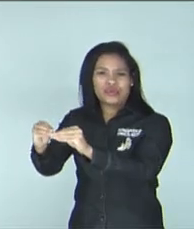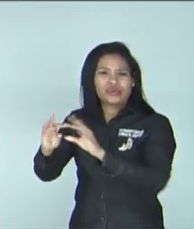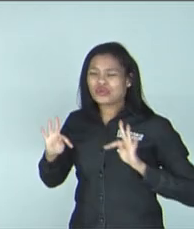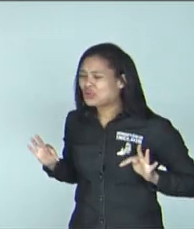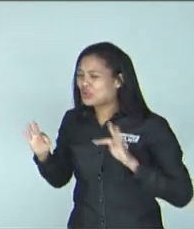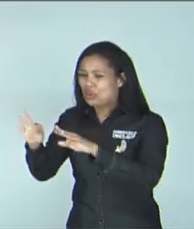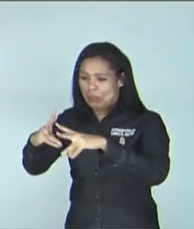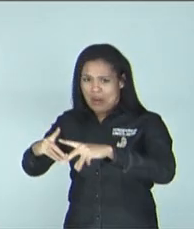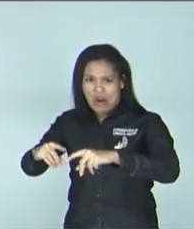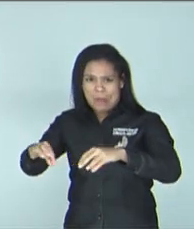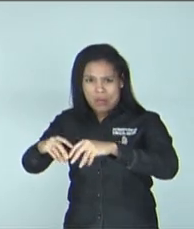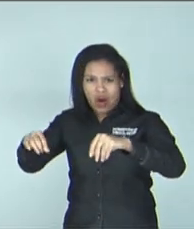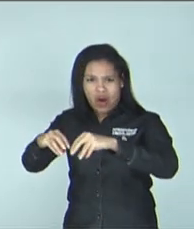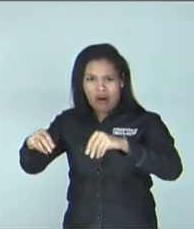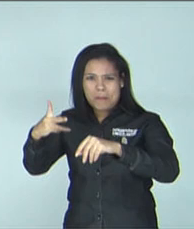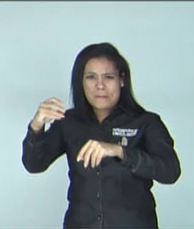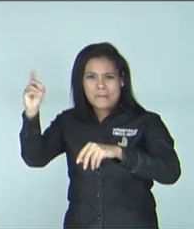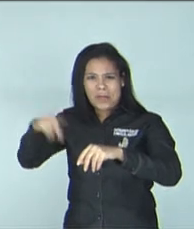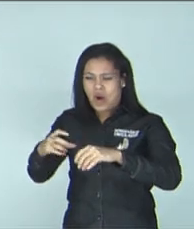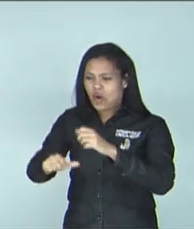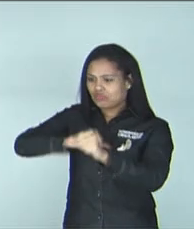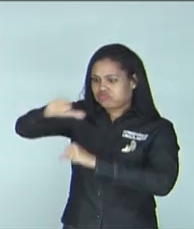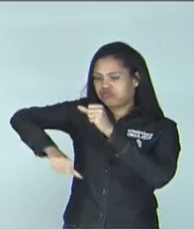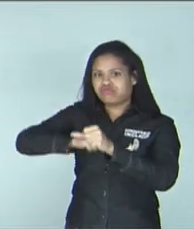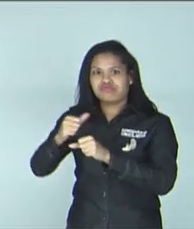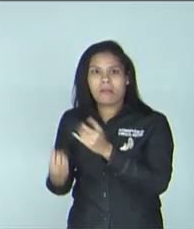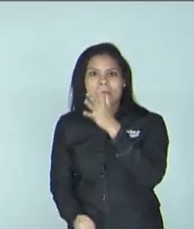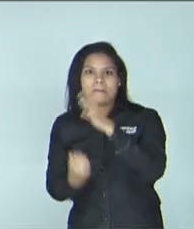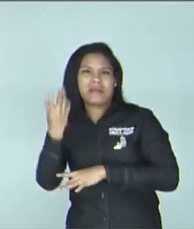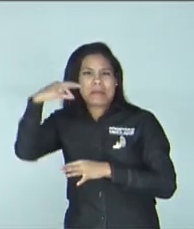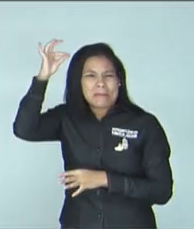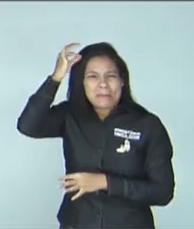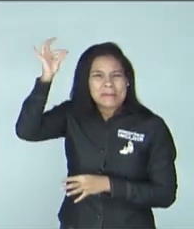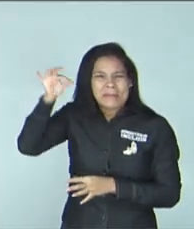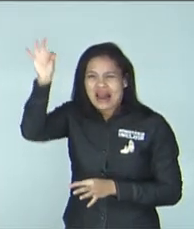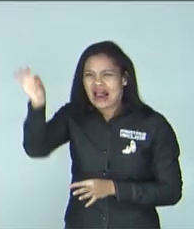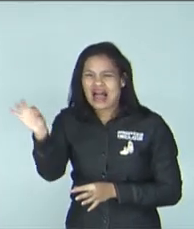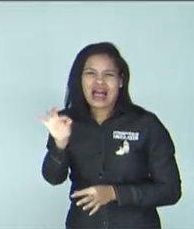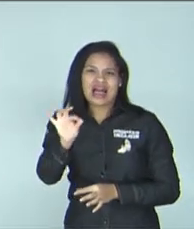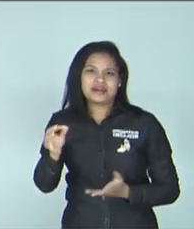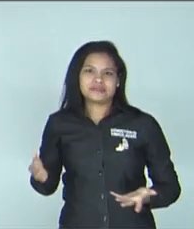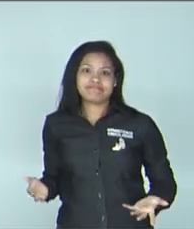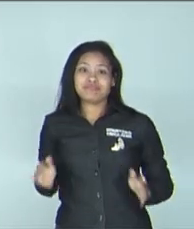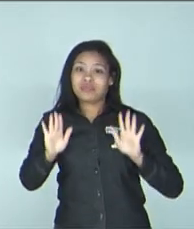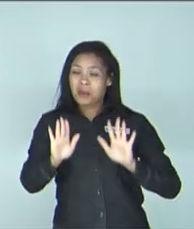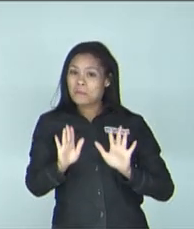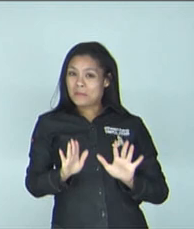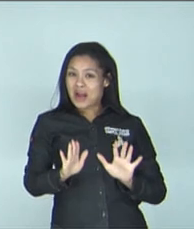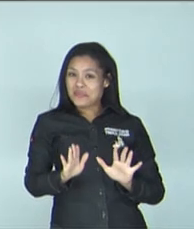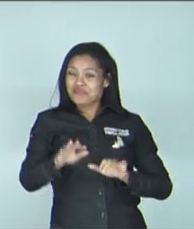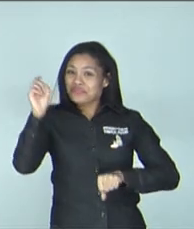piolhos mas quanto os magos tentaram fazer surgir piolhos por